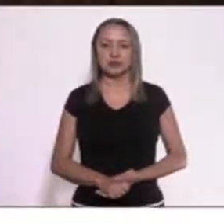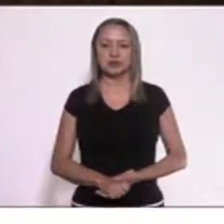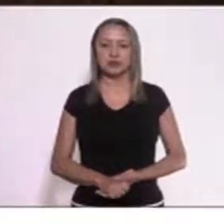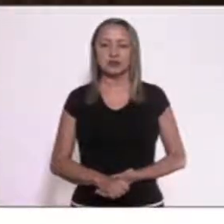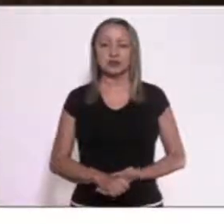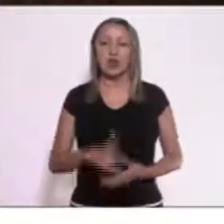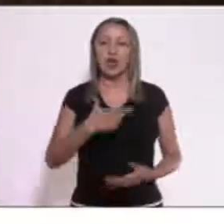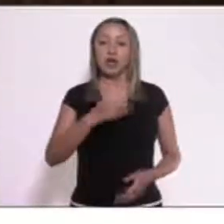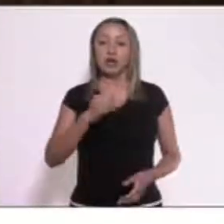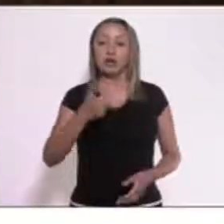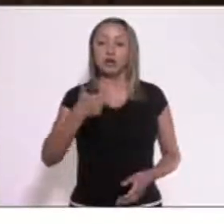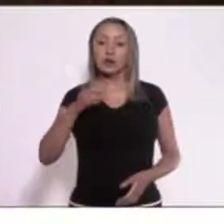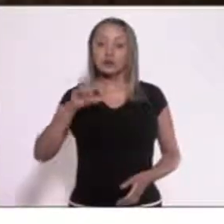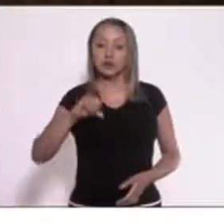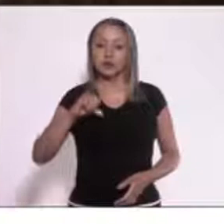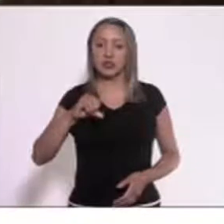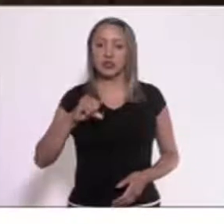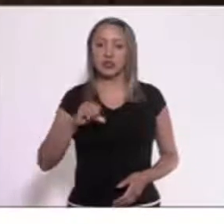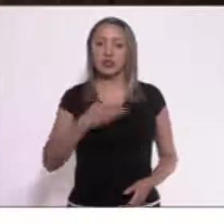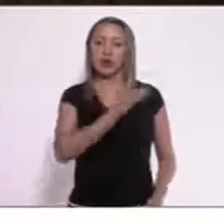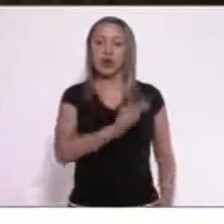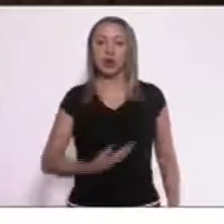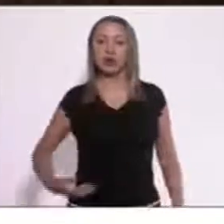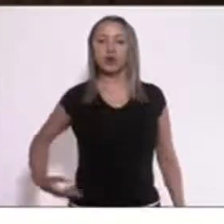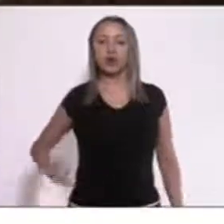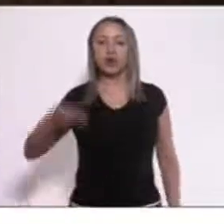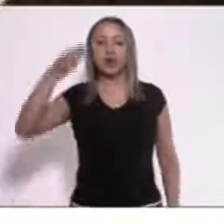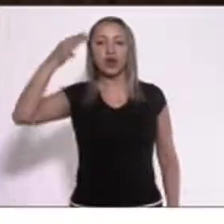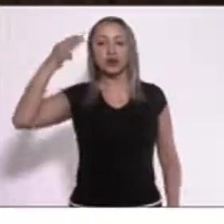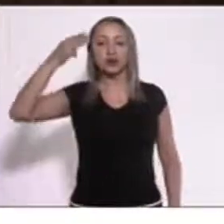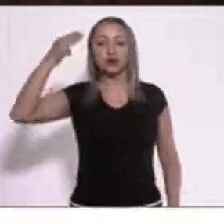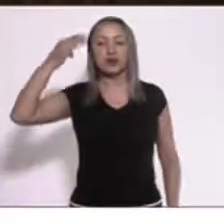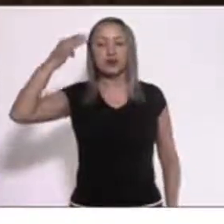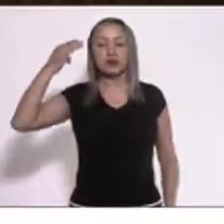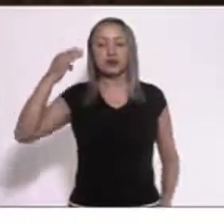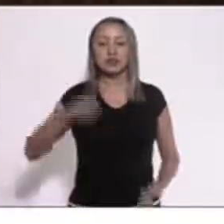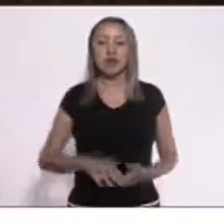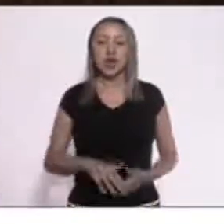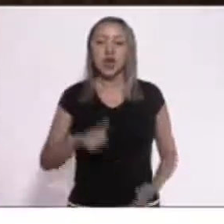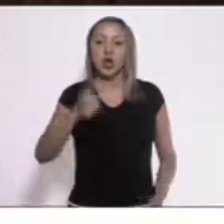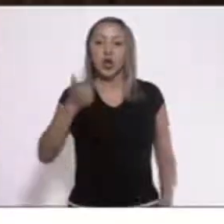Em 2019, o governador Witzel aplicou apenas